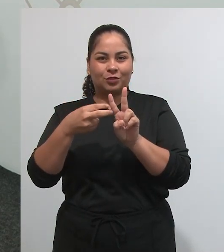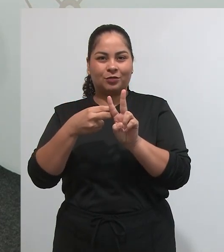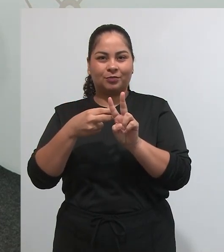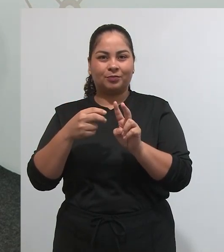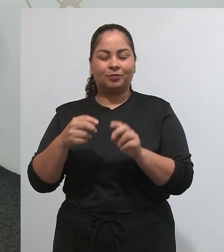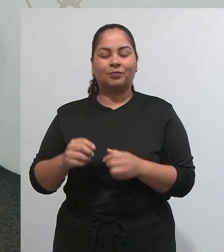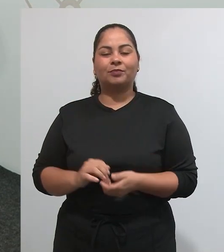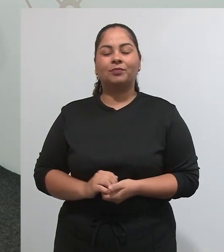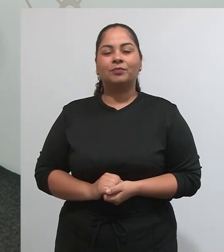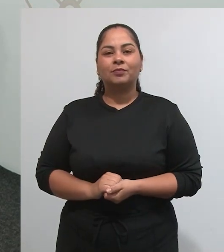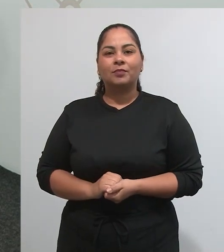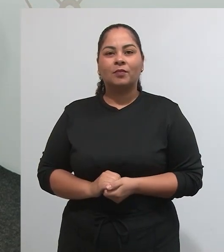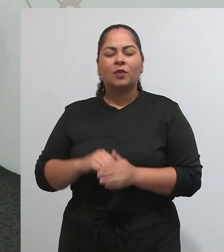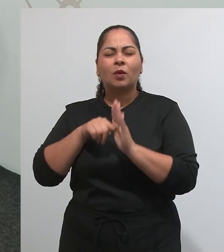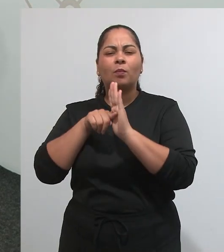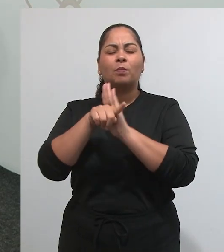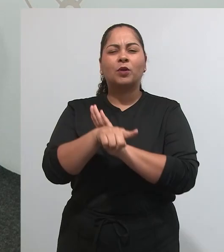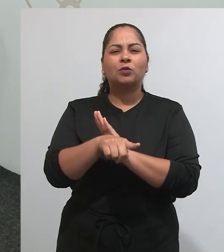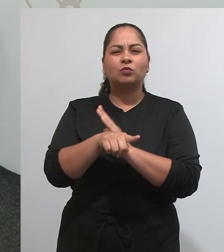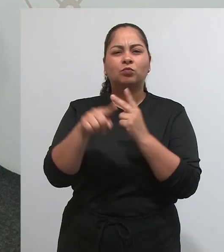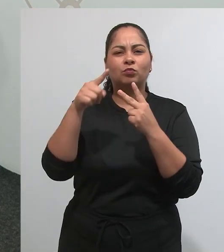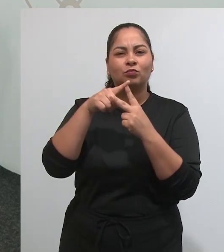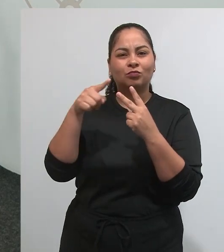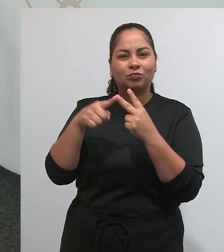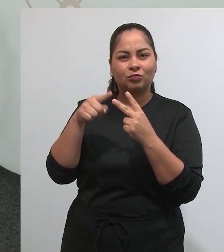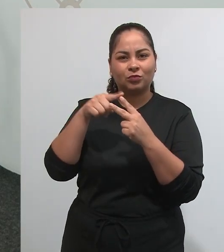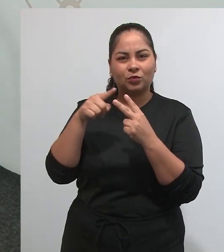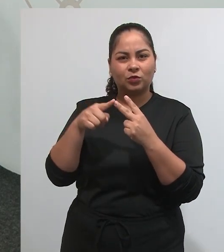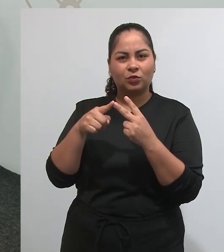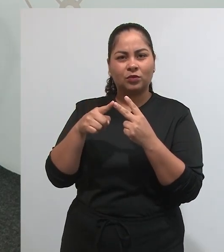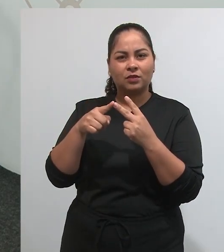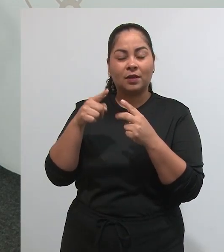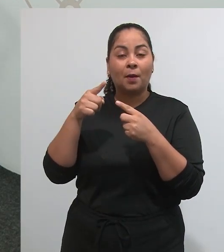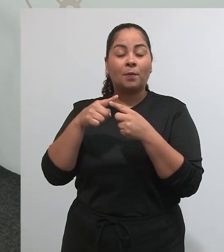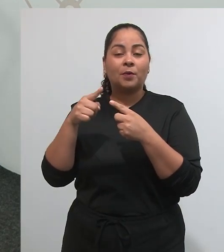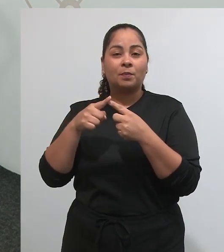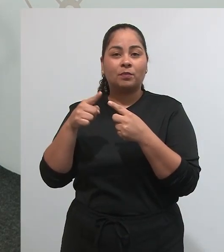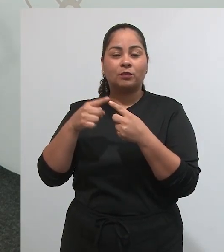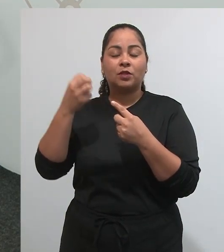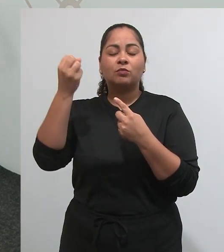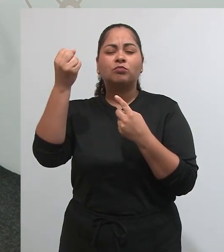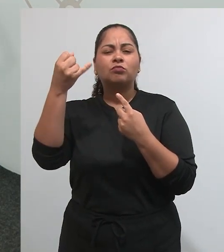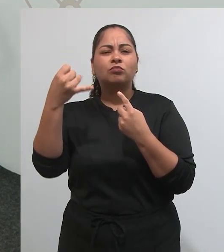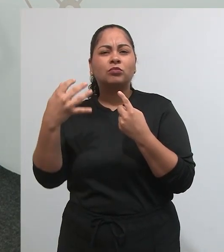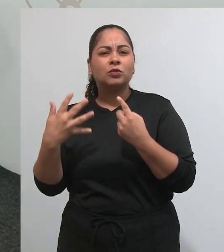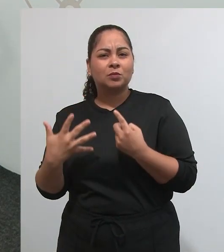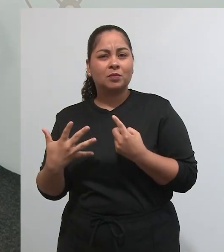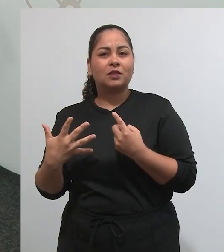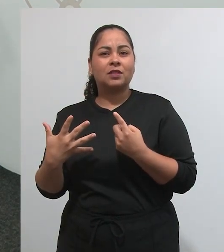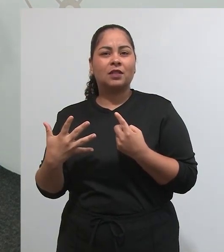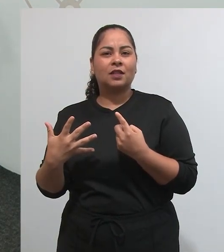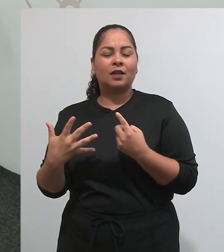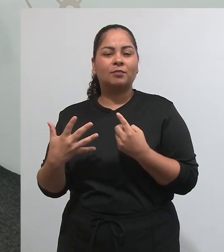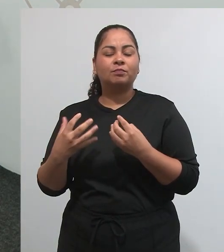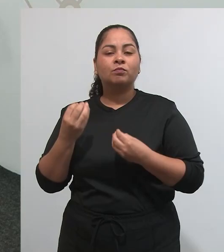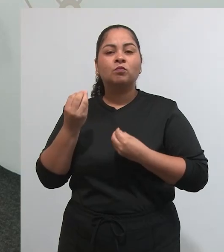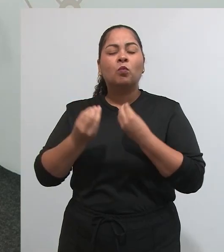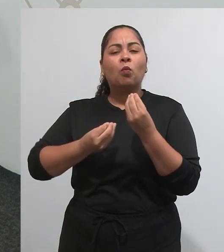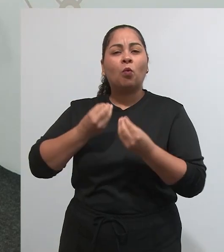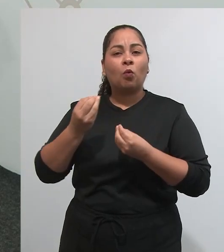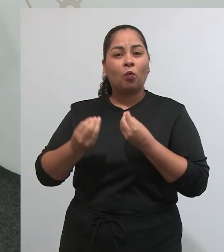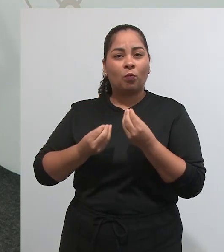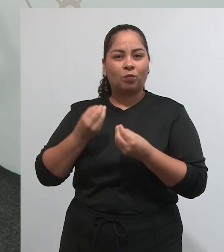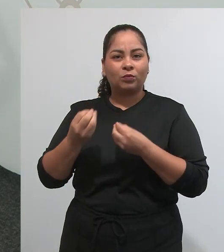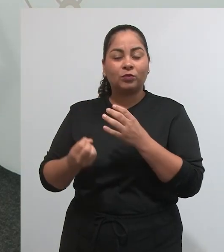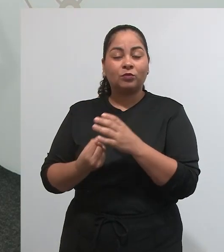outra pergunta também, então são duas perguntas, hein, Mari? Essa sobre, você explanar um pouquinho mais para a gente sobre